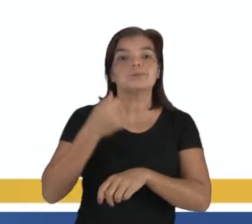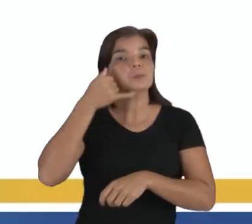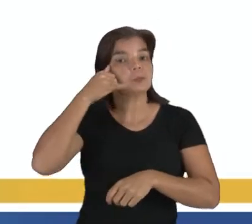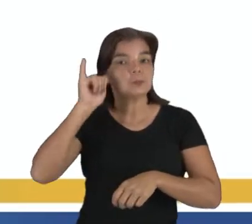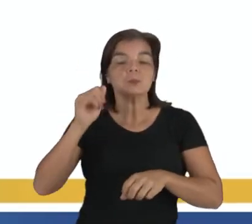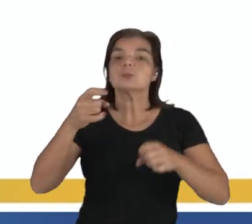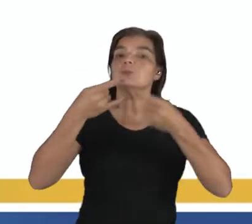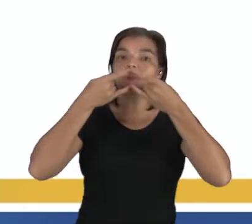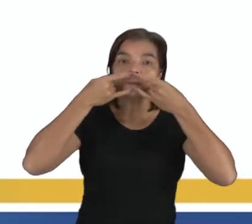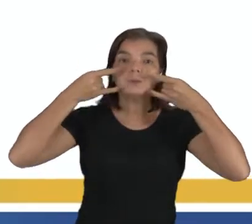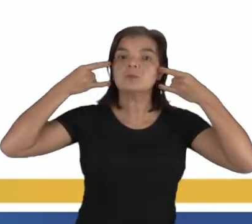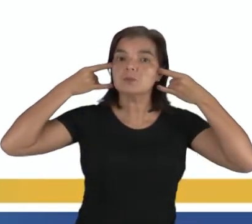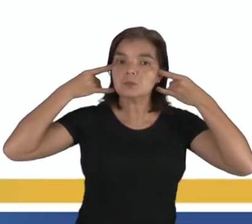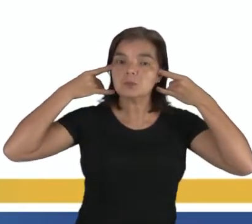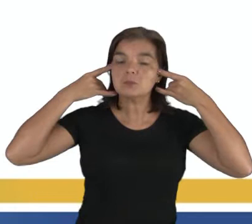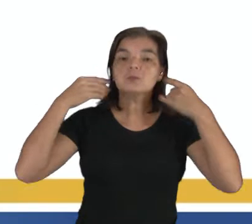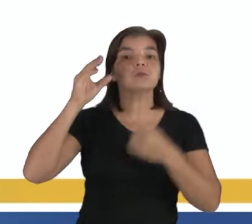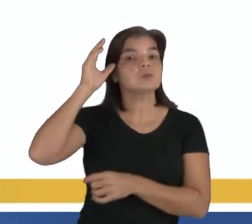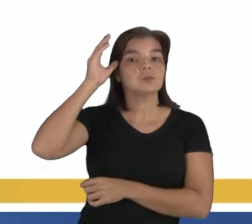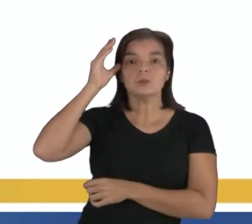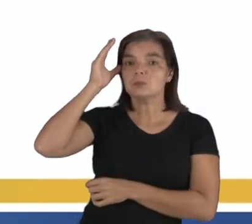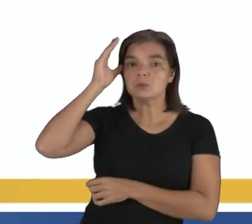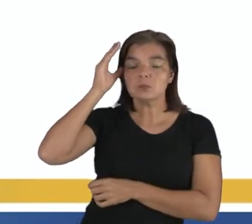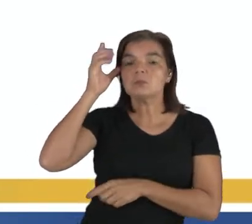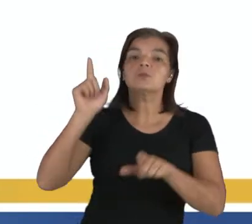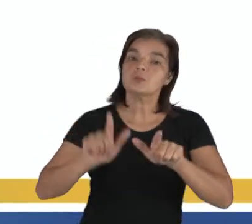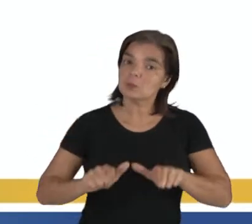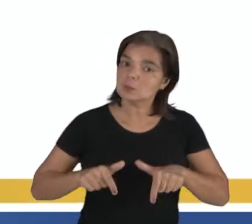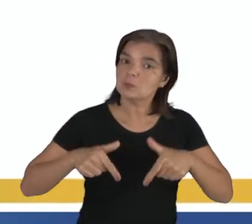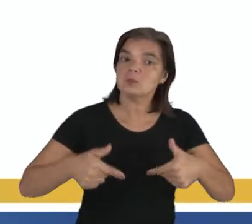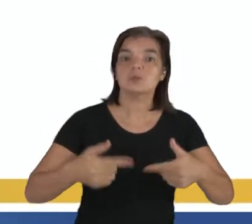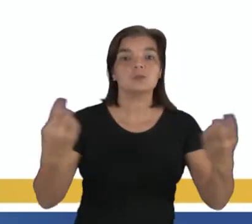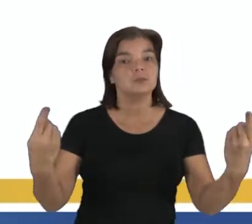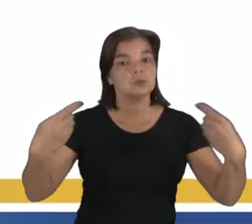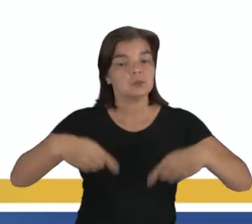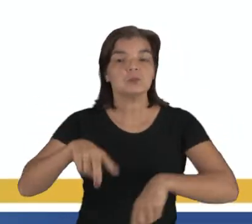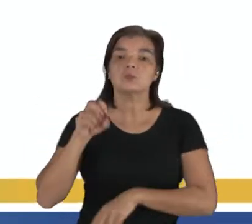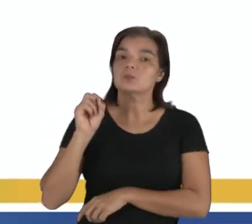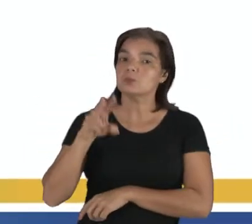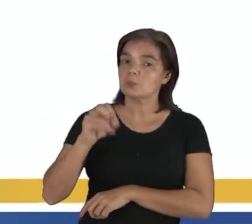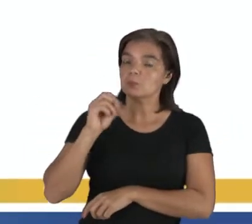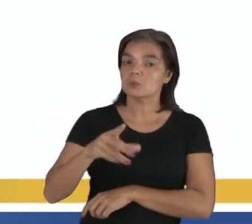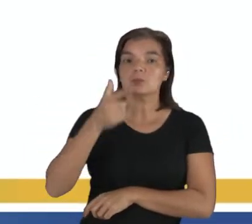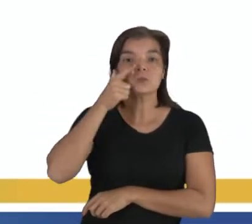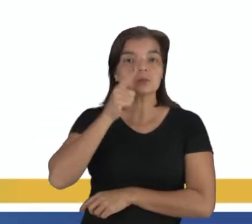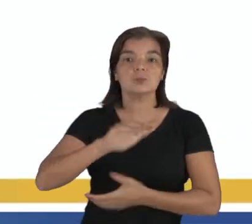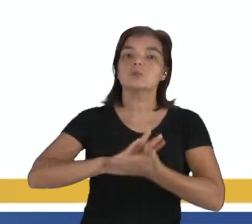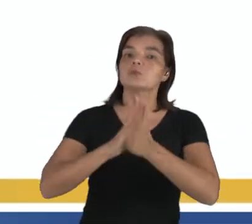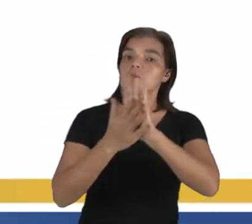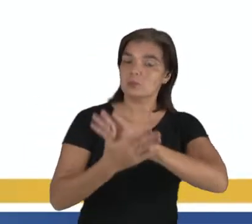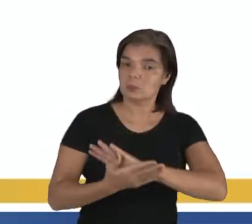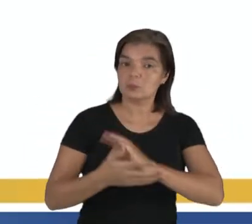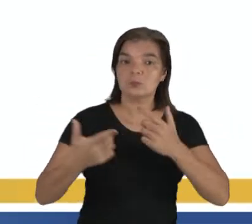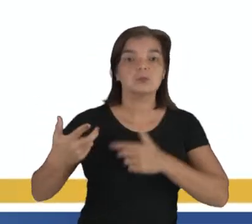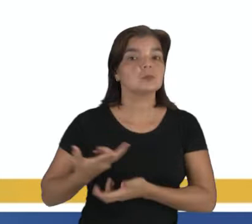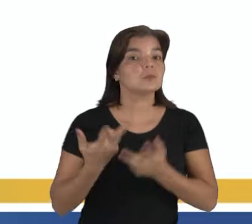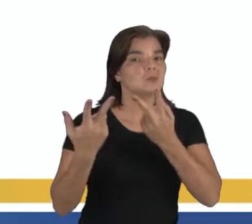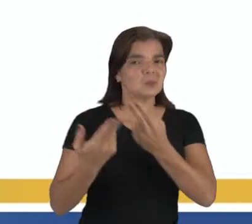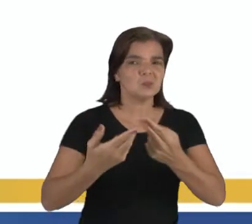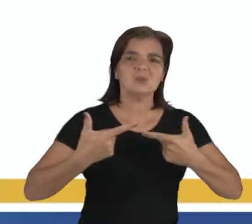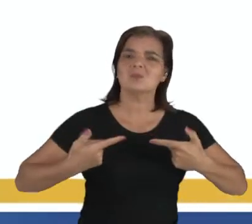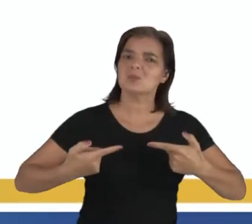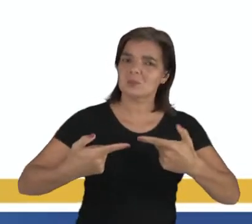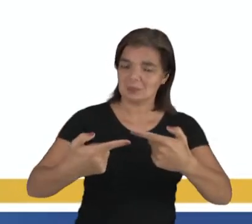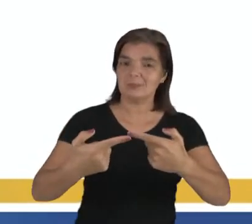das máscaras não se conscientizar de que a luta contra o vírus só será vencida, como nas guerras antigas,